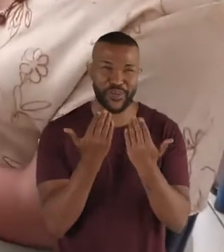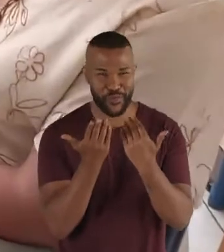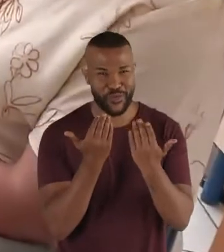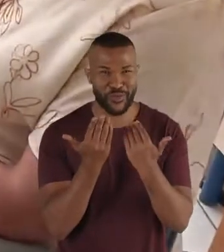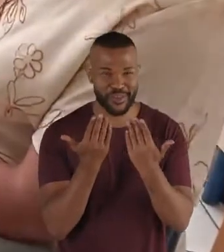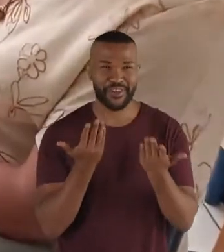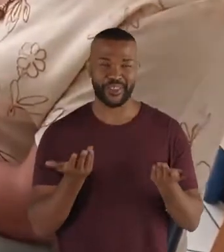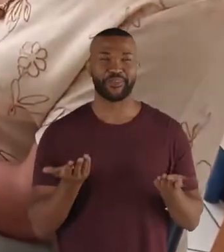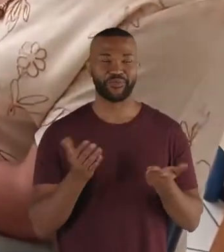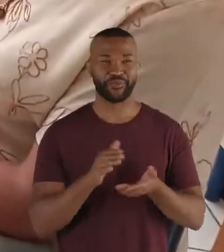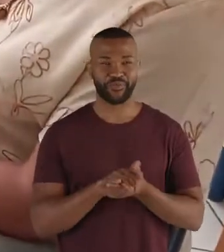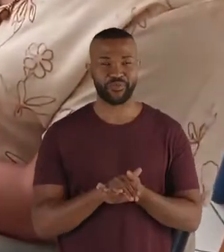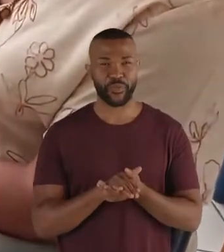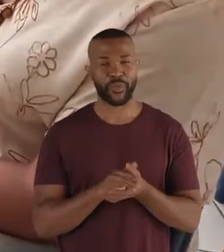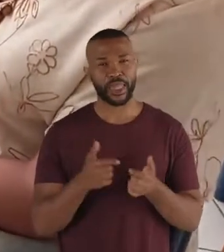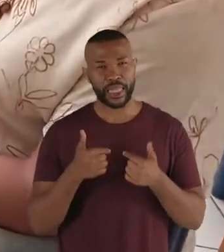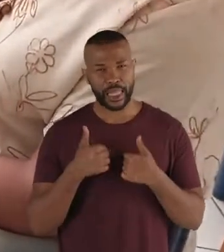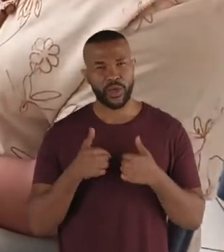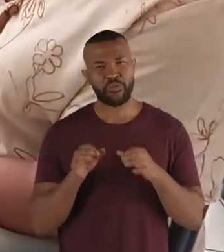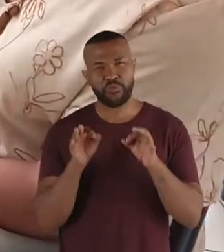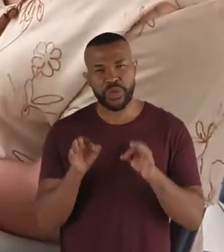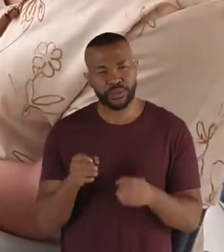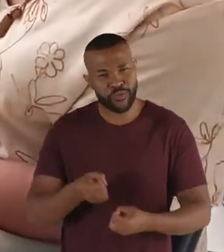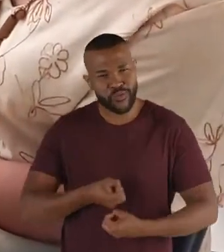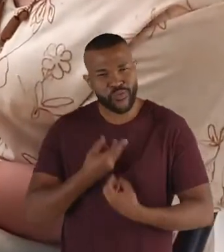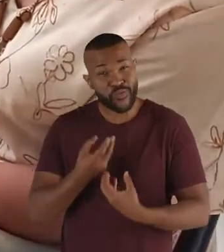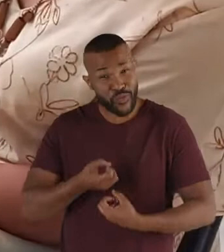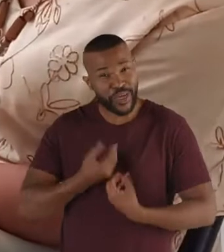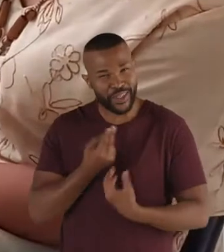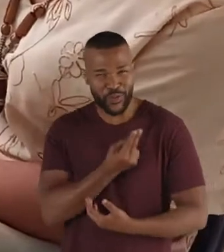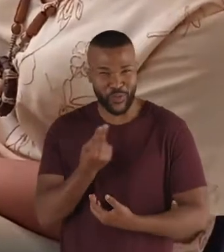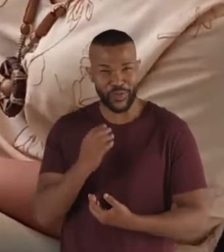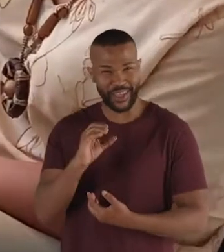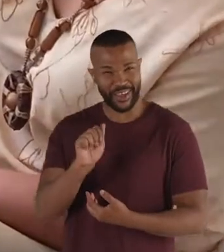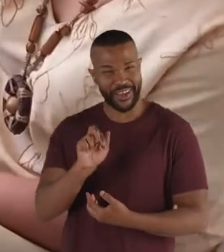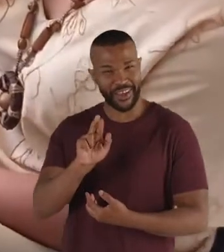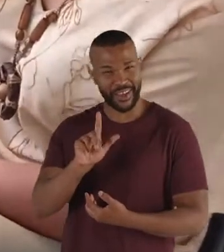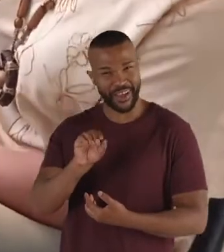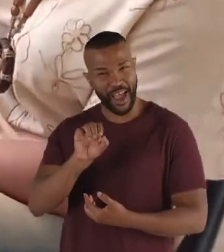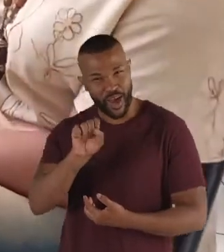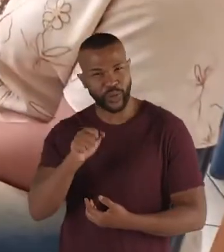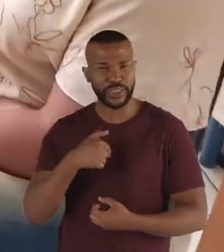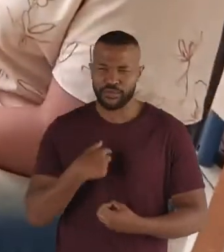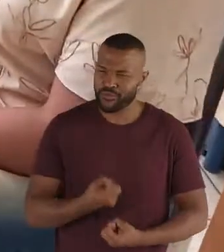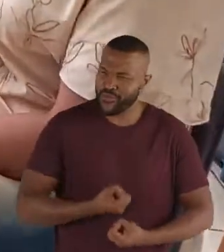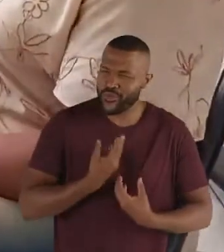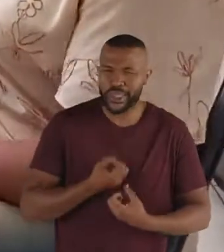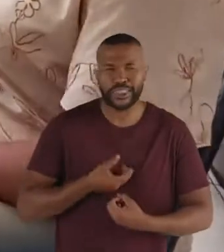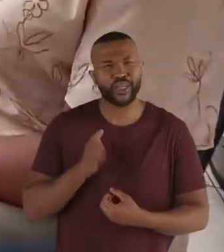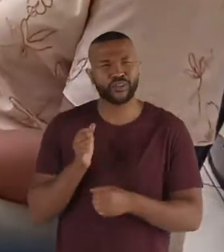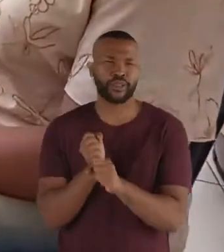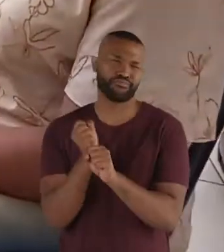um papinho. Eu sou realmente poeta Carlos de Assunção. Eu venho fazendo poesia já